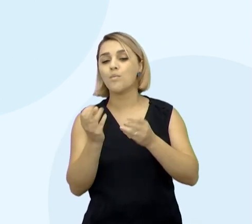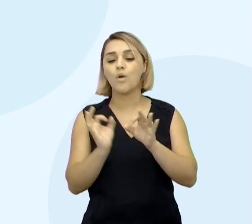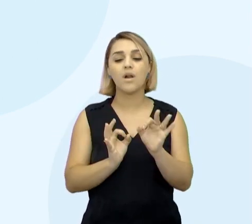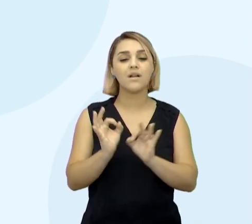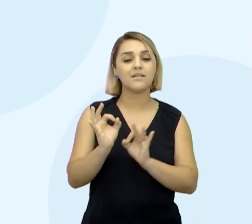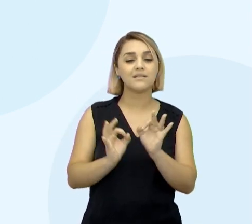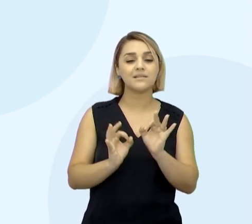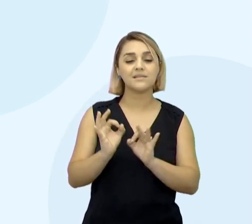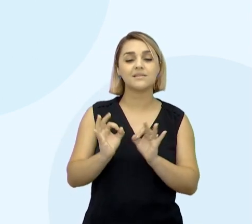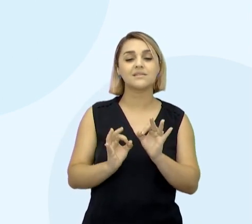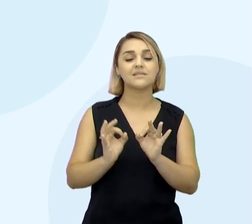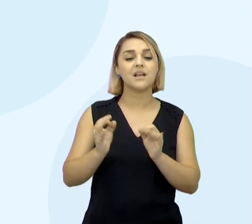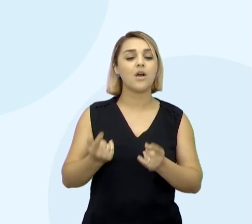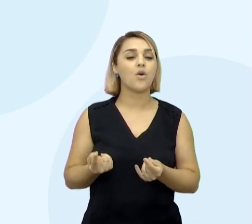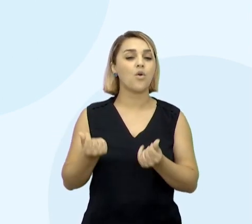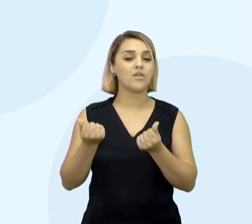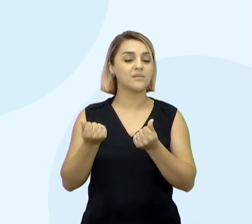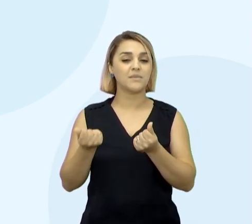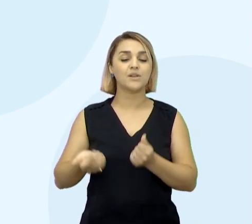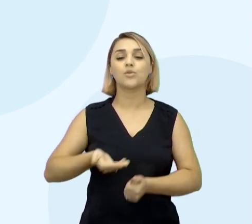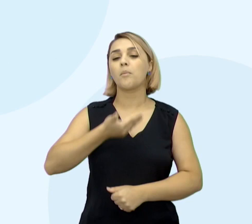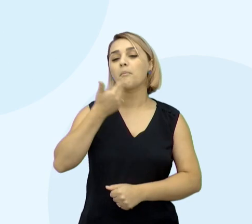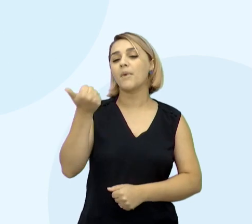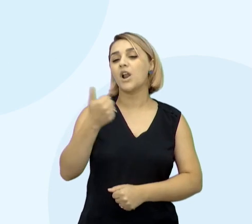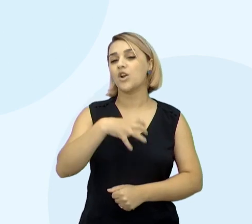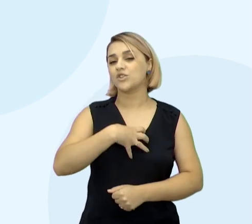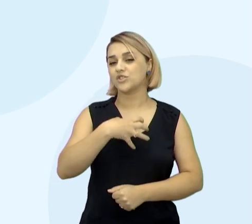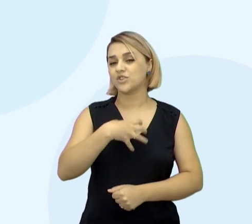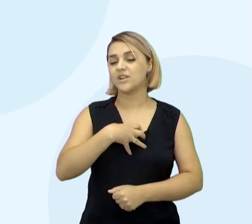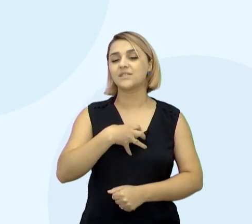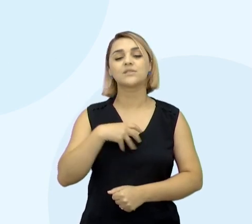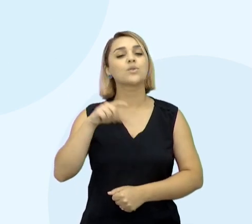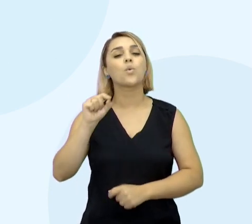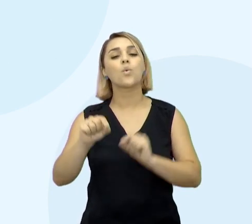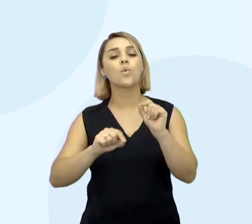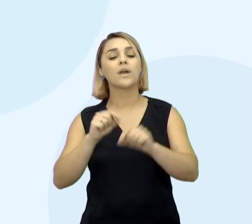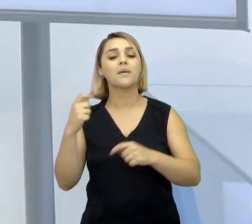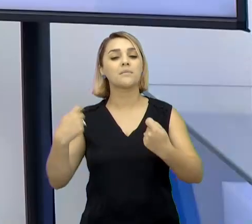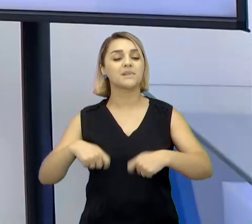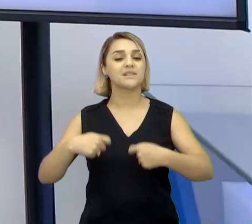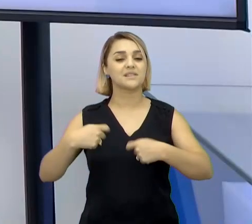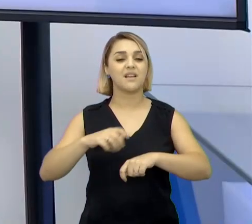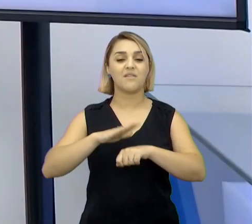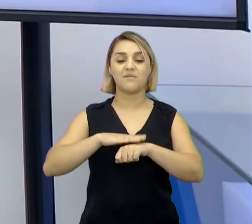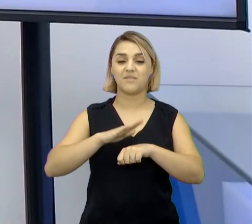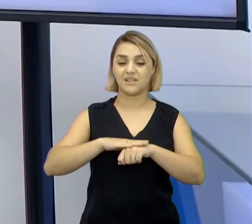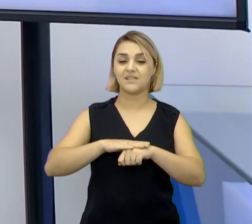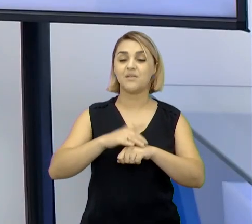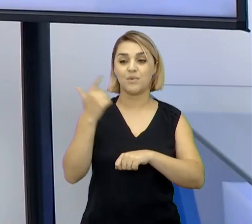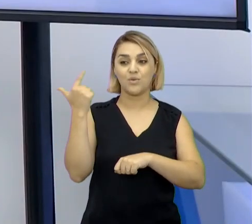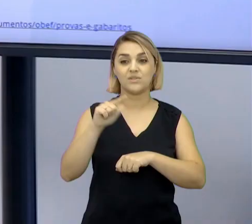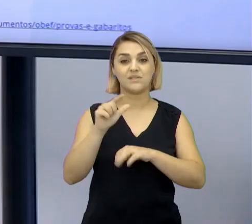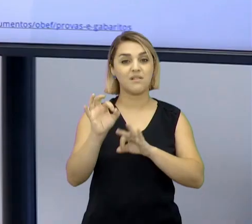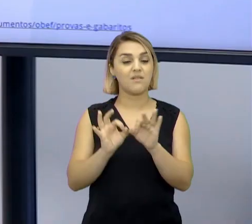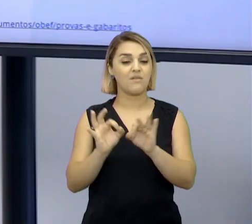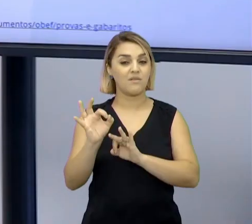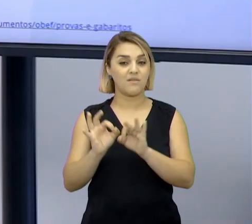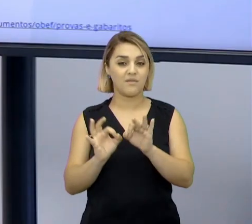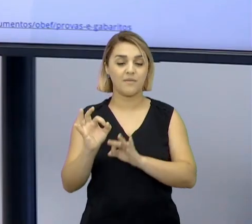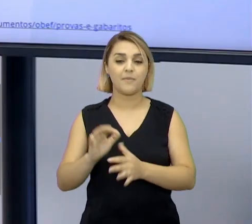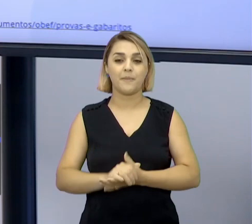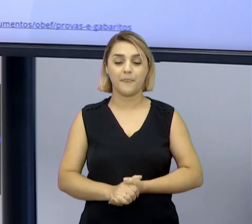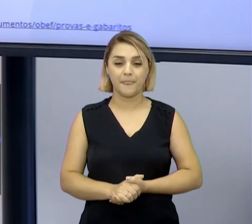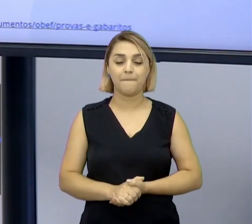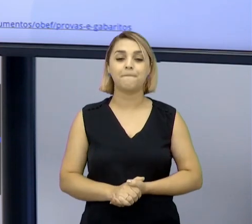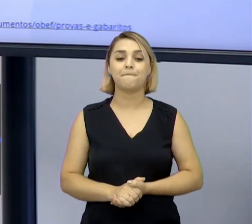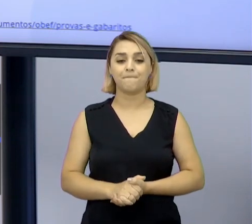Então, se a gente tem um orçamento, o que a gente precisa fazer para planejar isso? Tem alguns verbos que eles podem nos